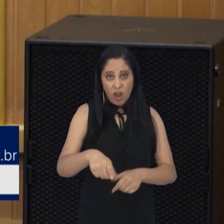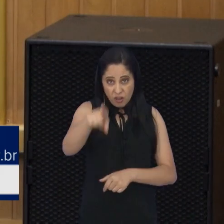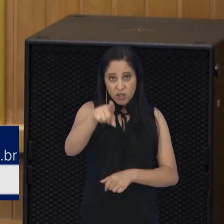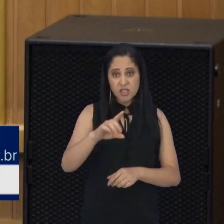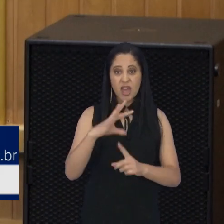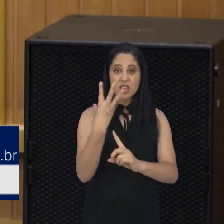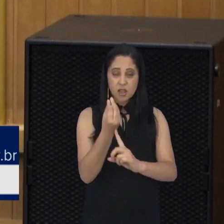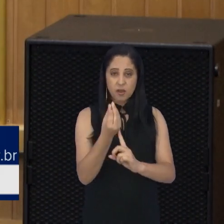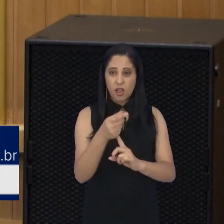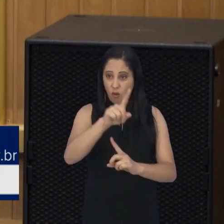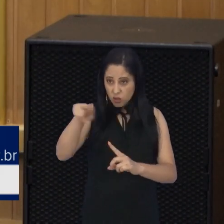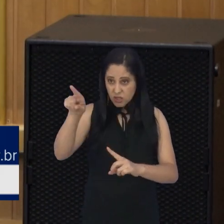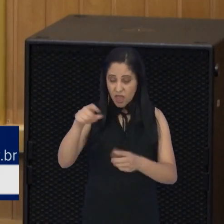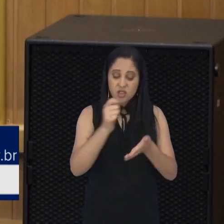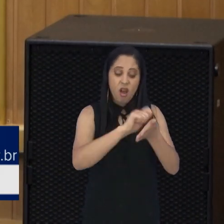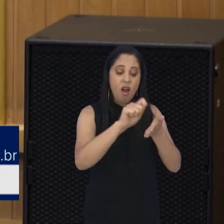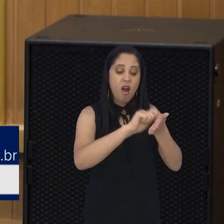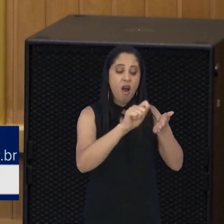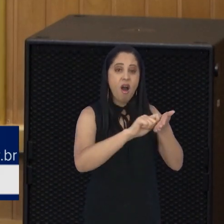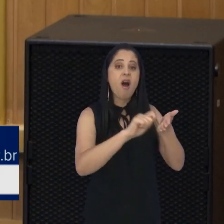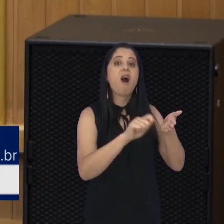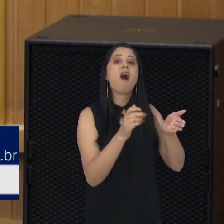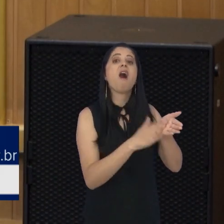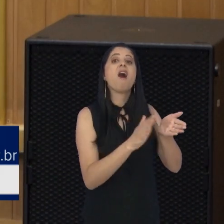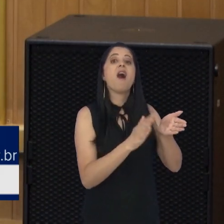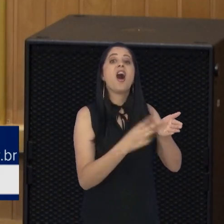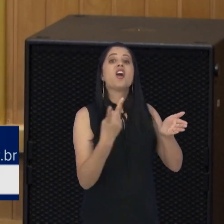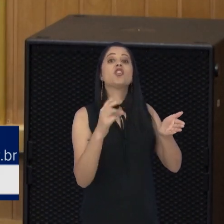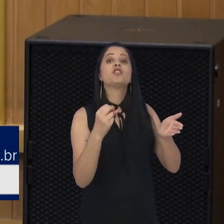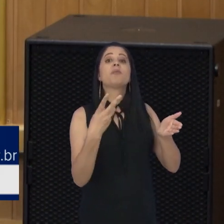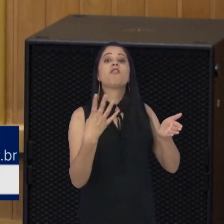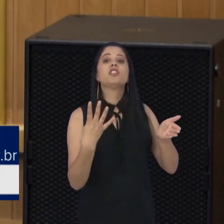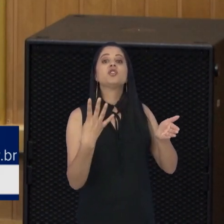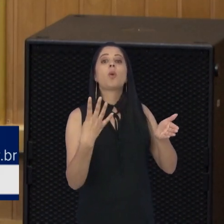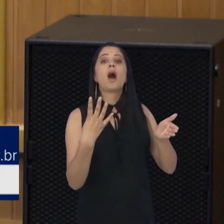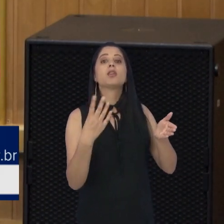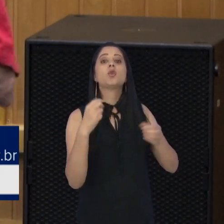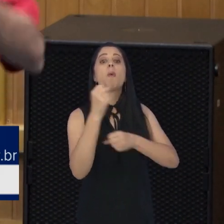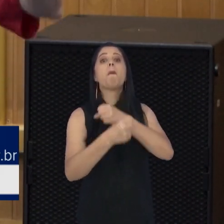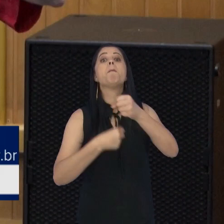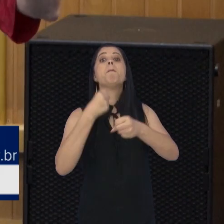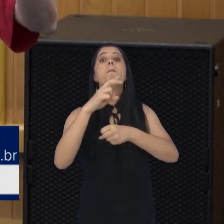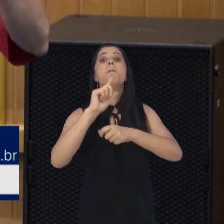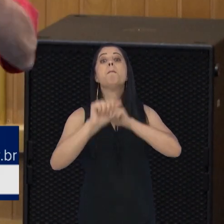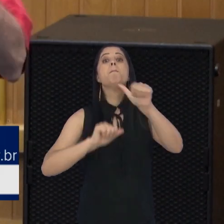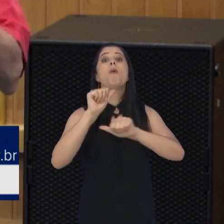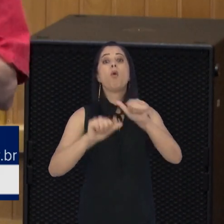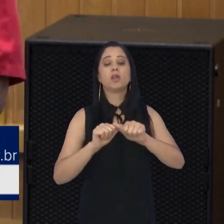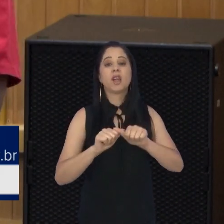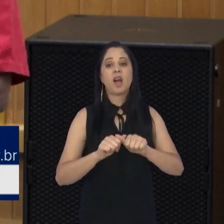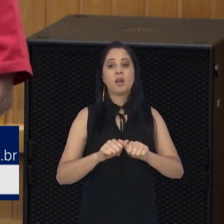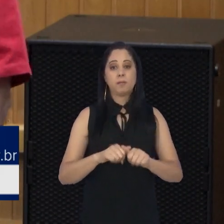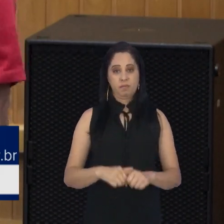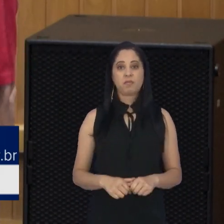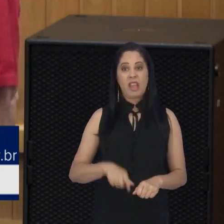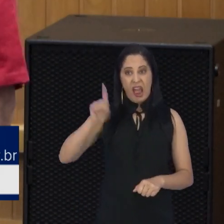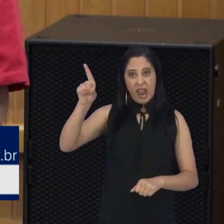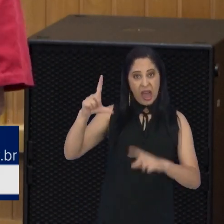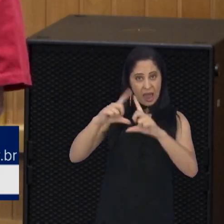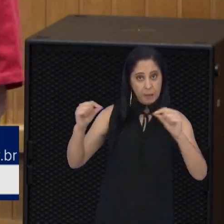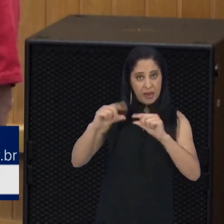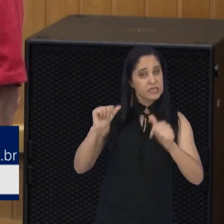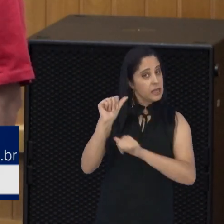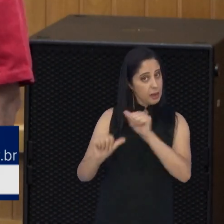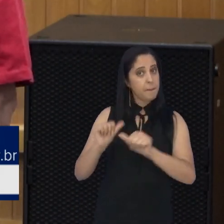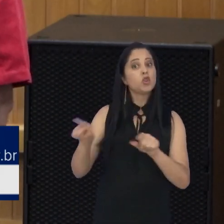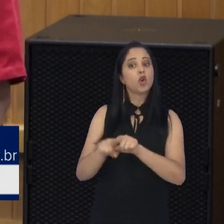bonitinho, 2024 está aí, a história vai mudar. Não mudou em Brasília? O Deus, aqui também, aqui muda